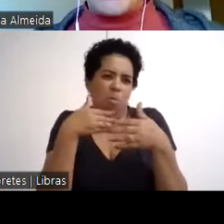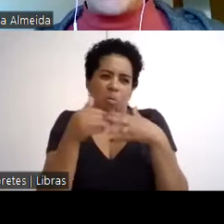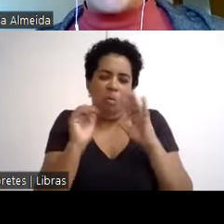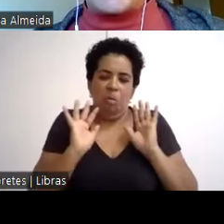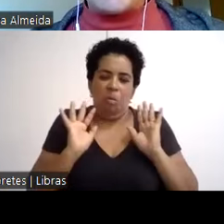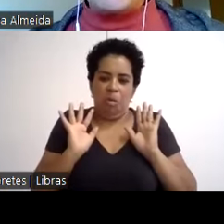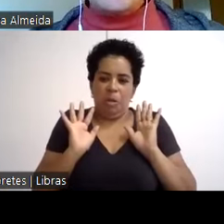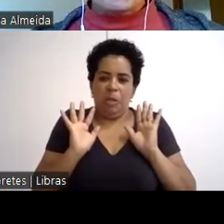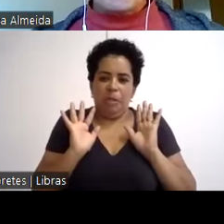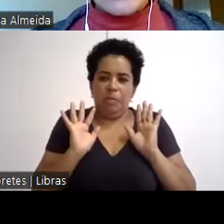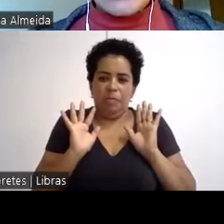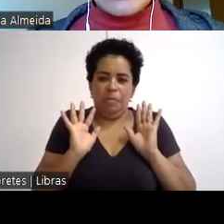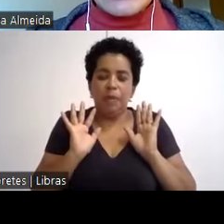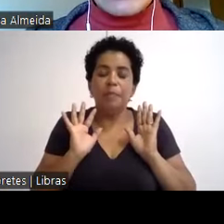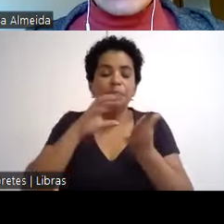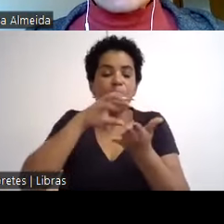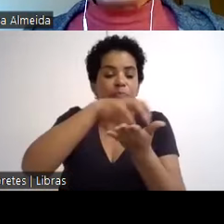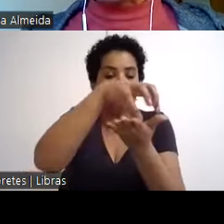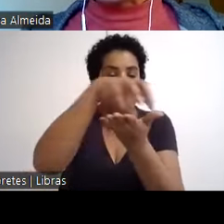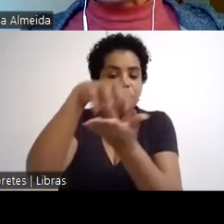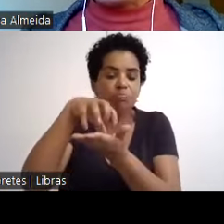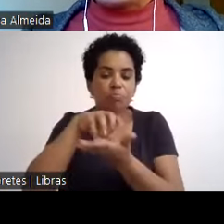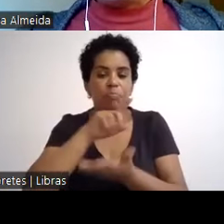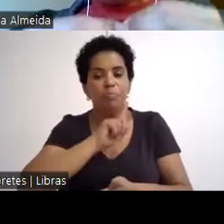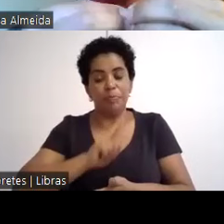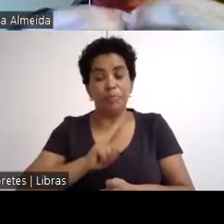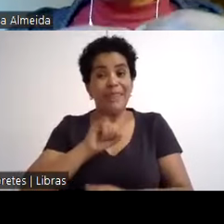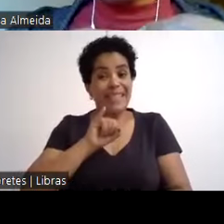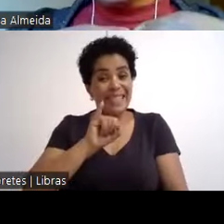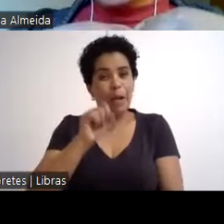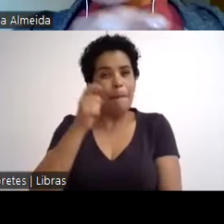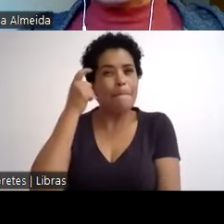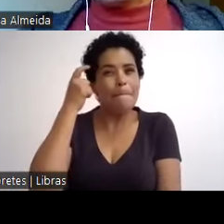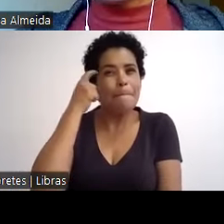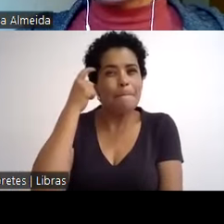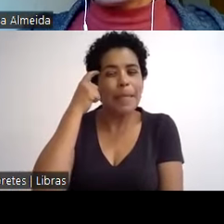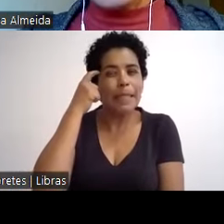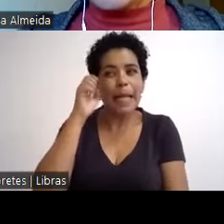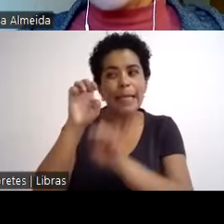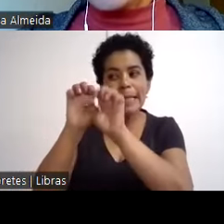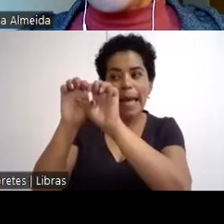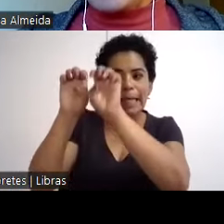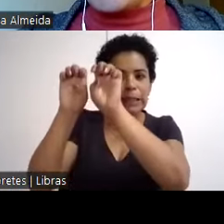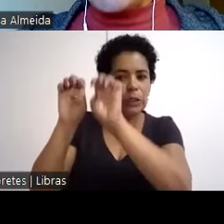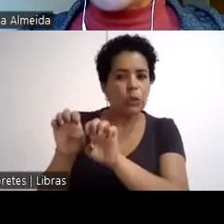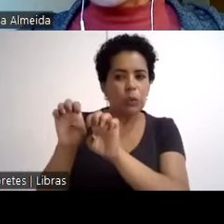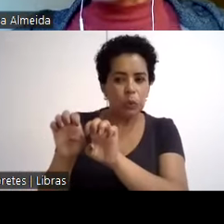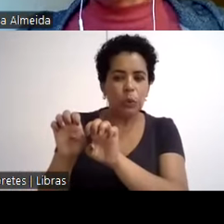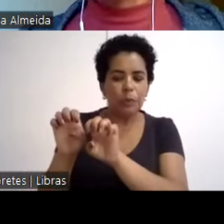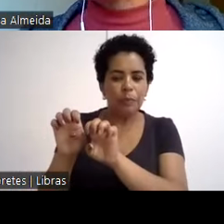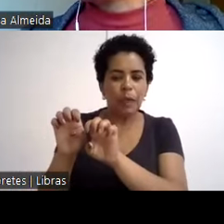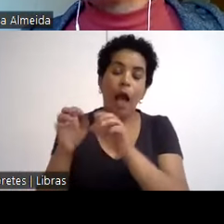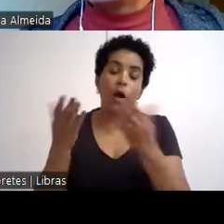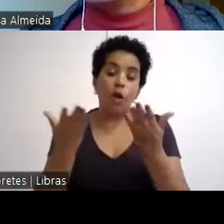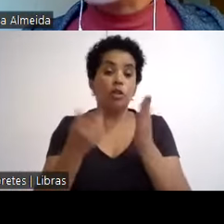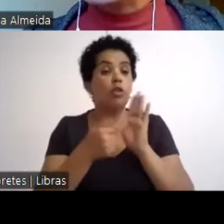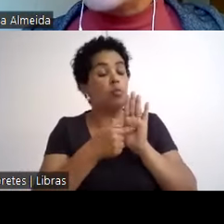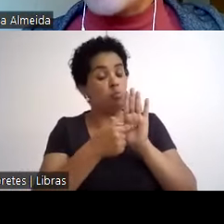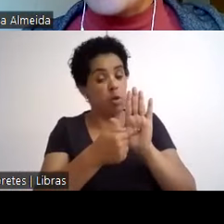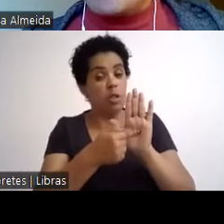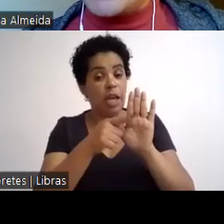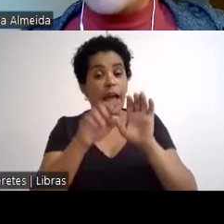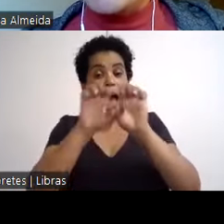de governança, né? Se pensa primeiro na estrutura, e se vocês virem aqui na minha apresentação, estrutura é a